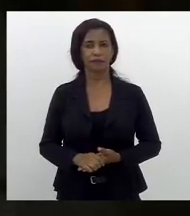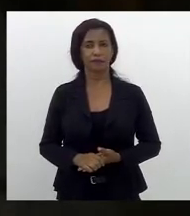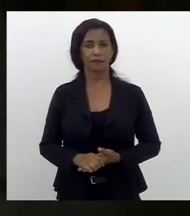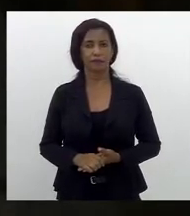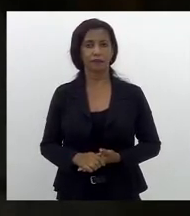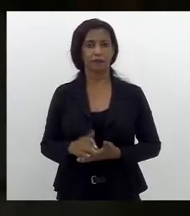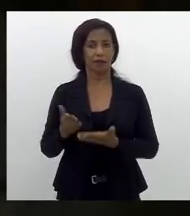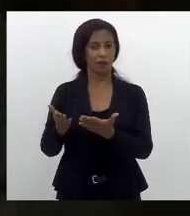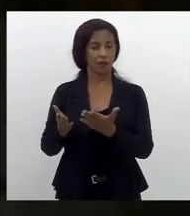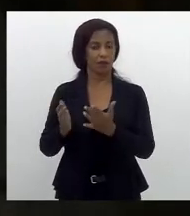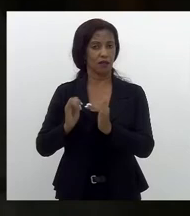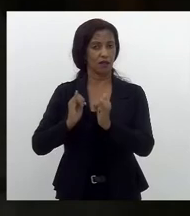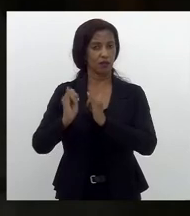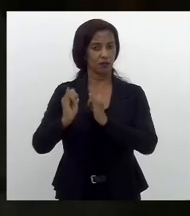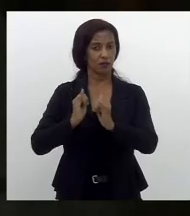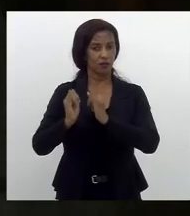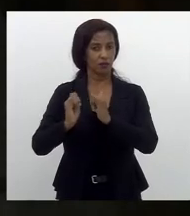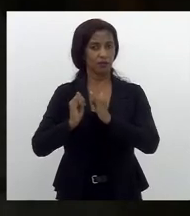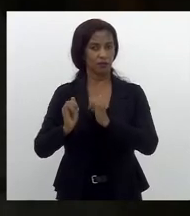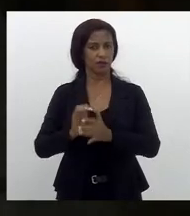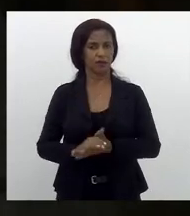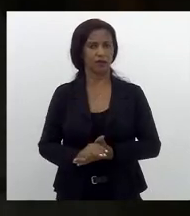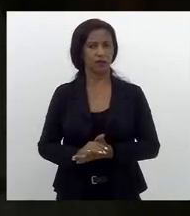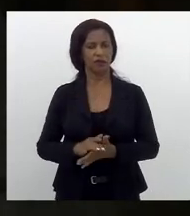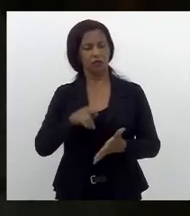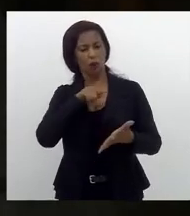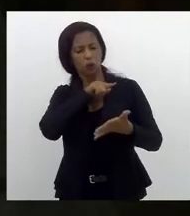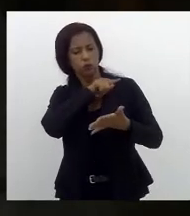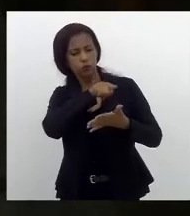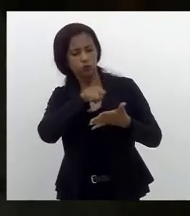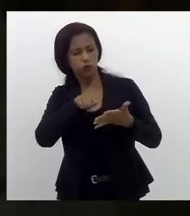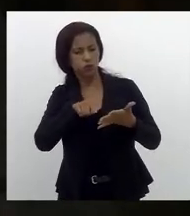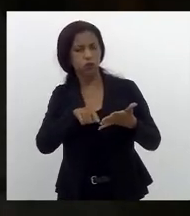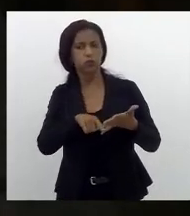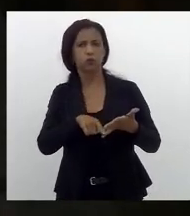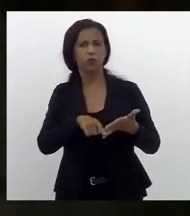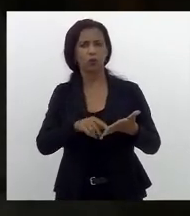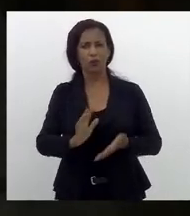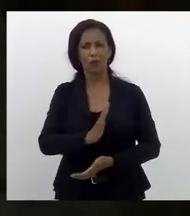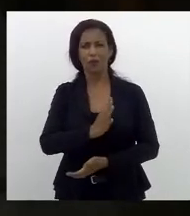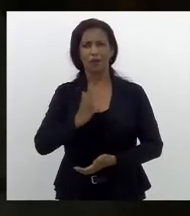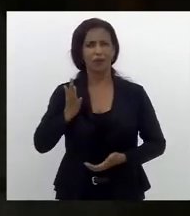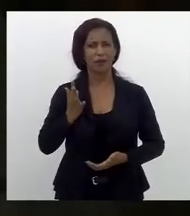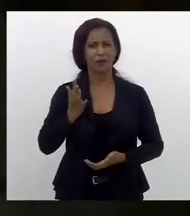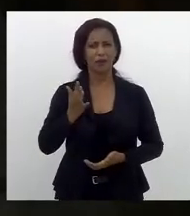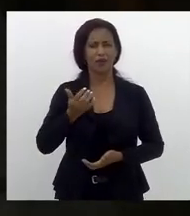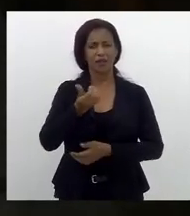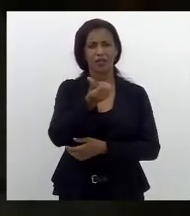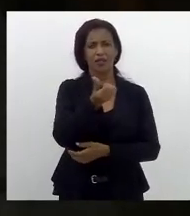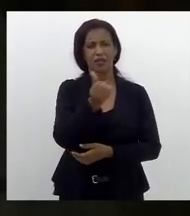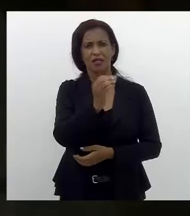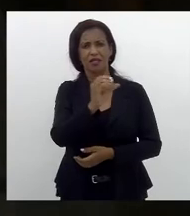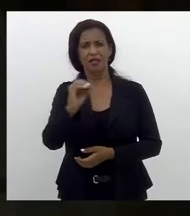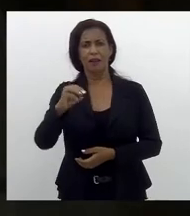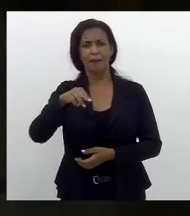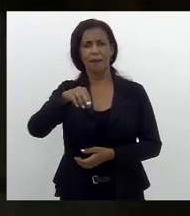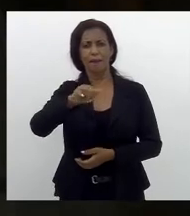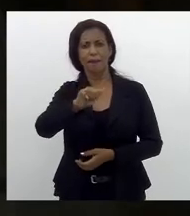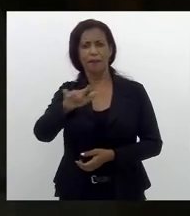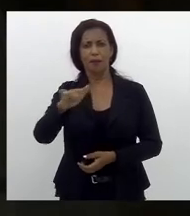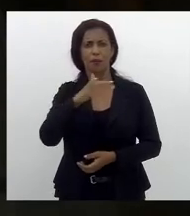este dado, este indicador terrível de 600 mil